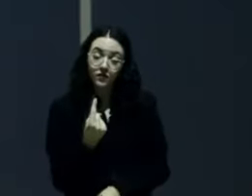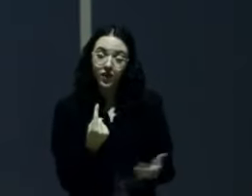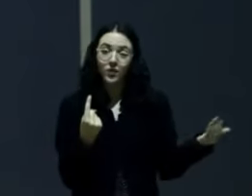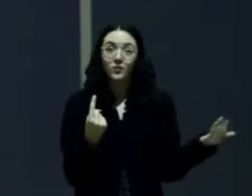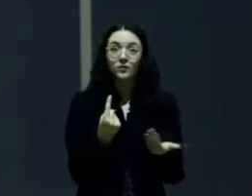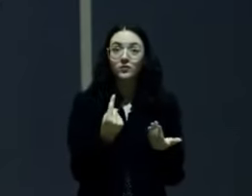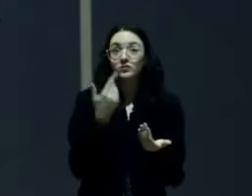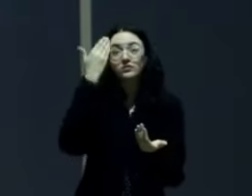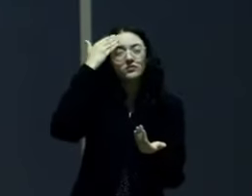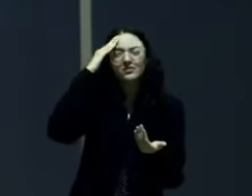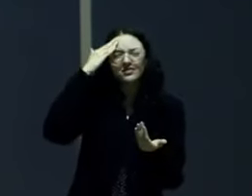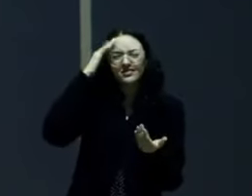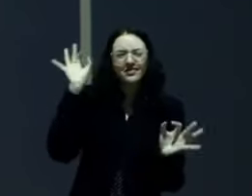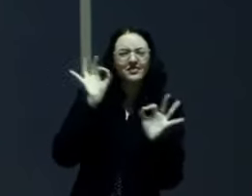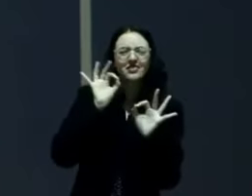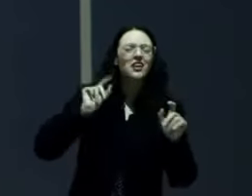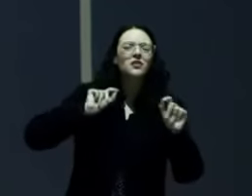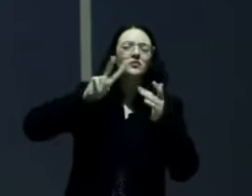sem entender o que é ceia.